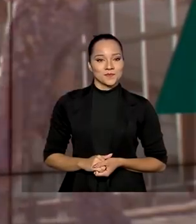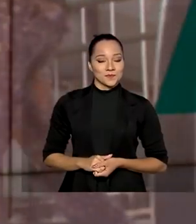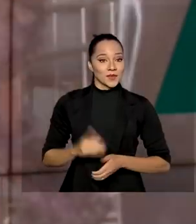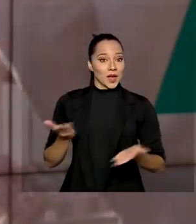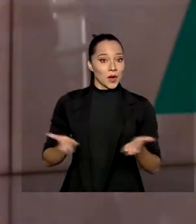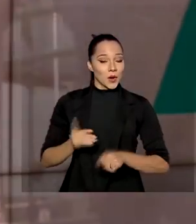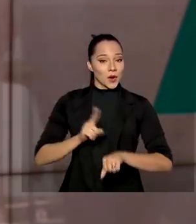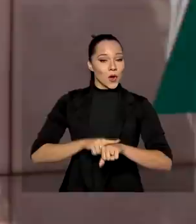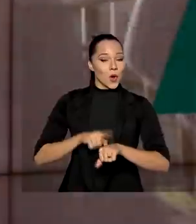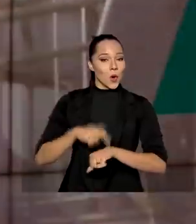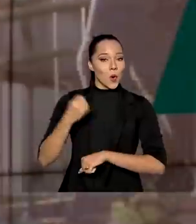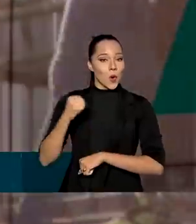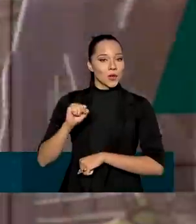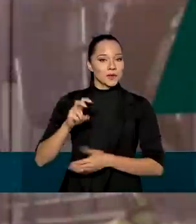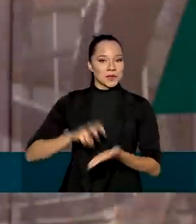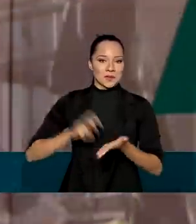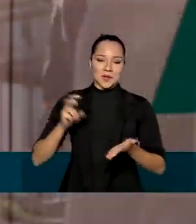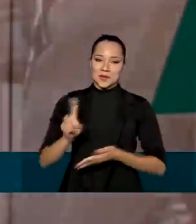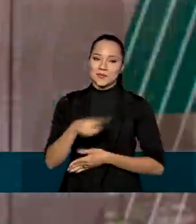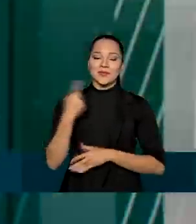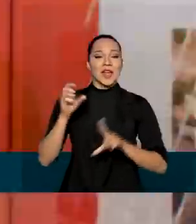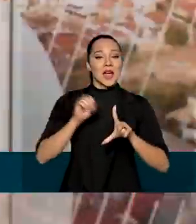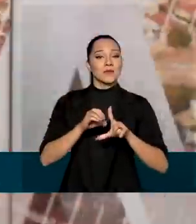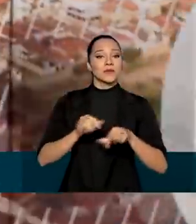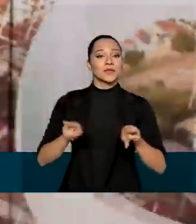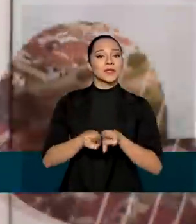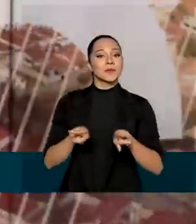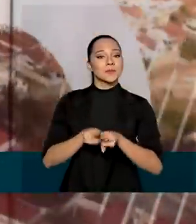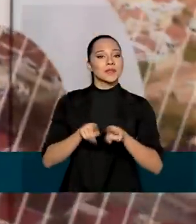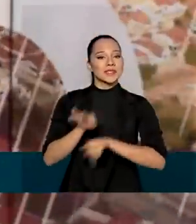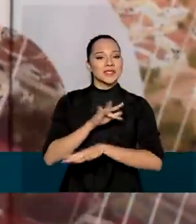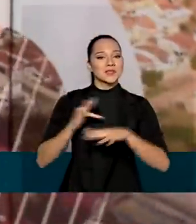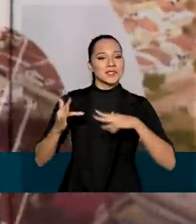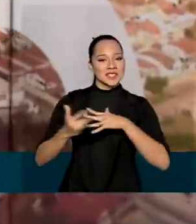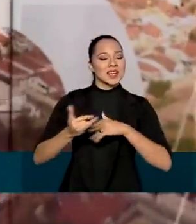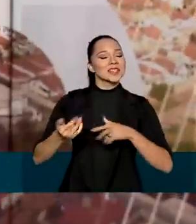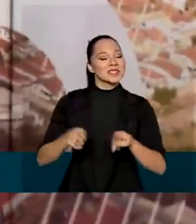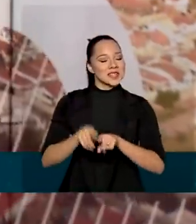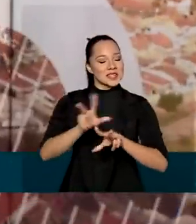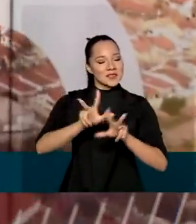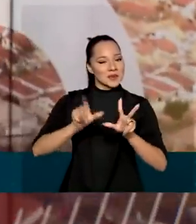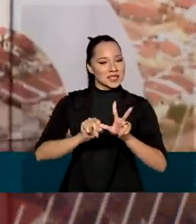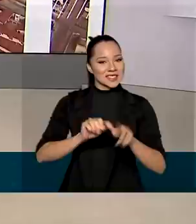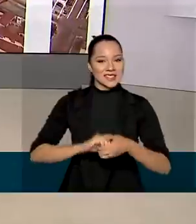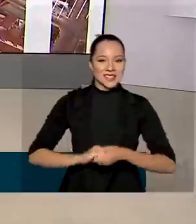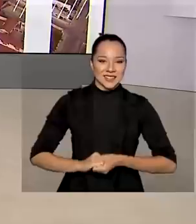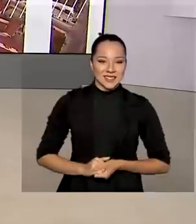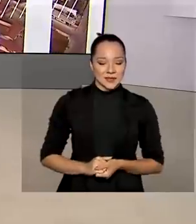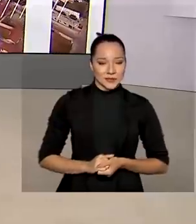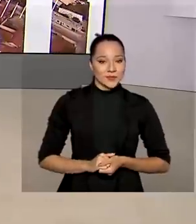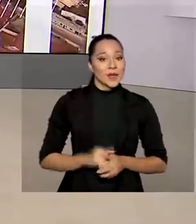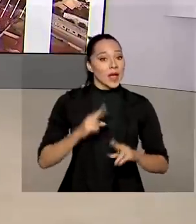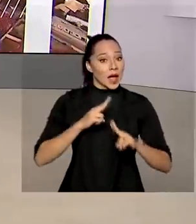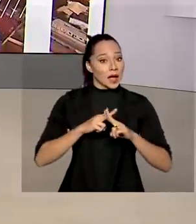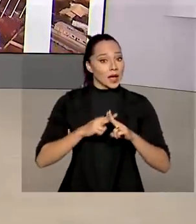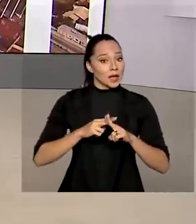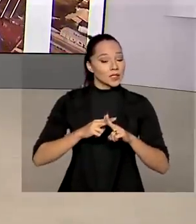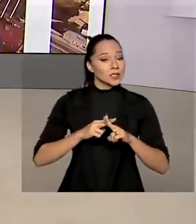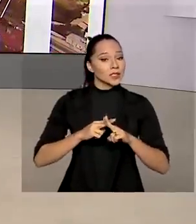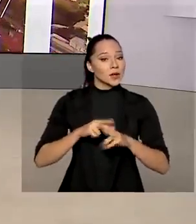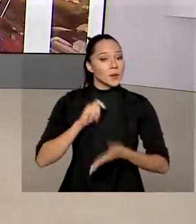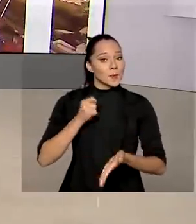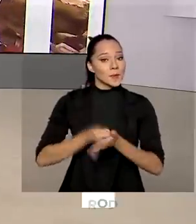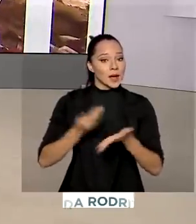e agora oito horas da manhã nós estamos ao vivo também pelas redes sociais da TV Brasil a Caixa Econômica